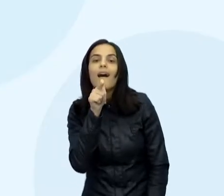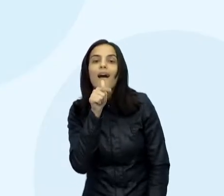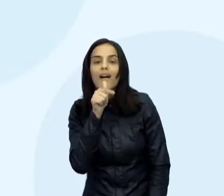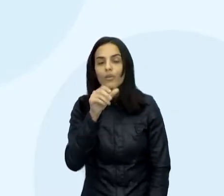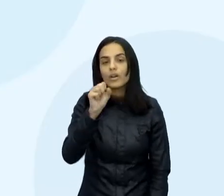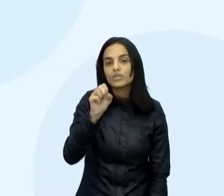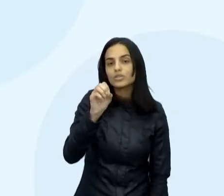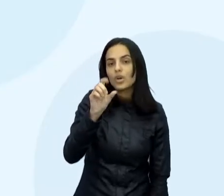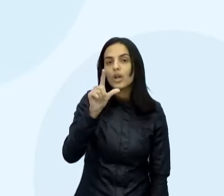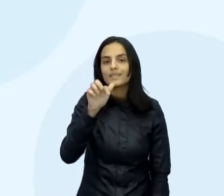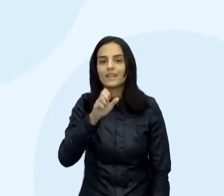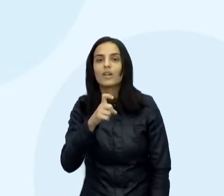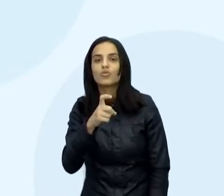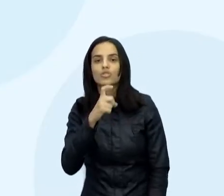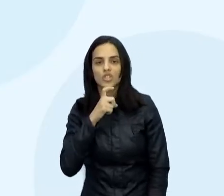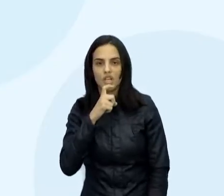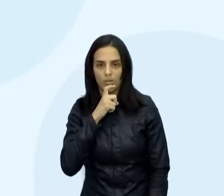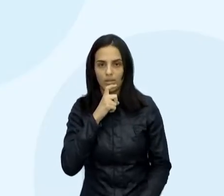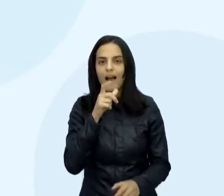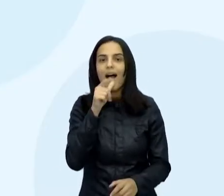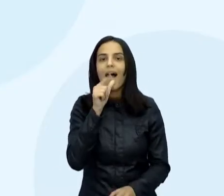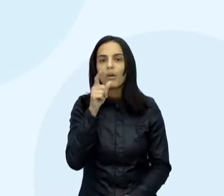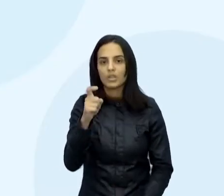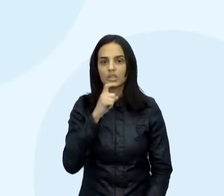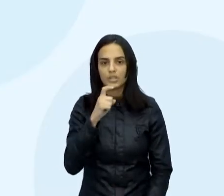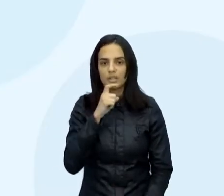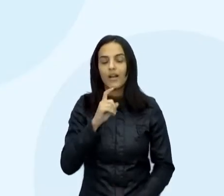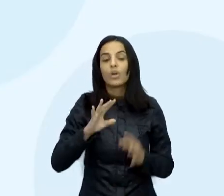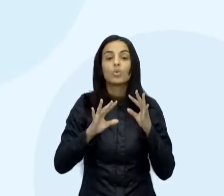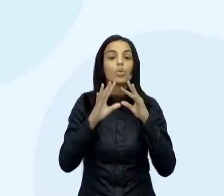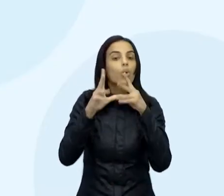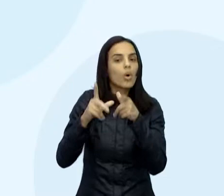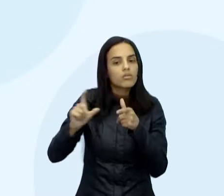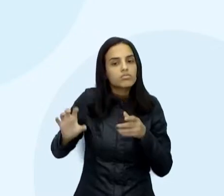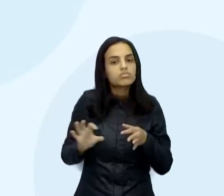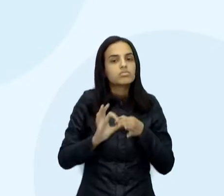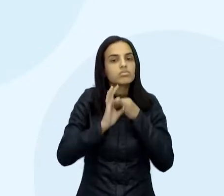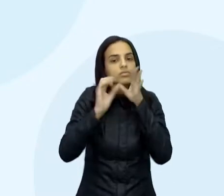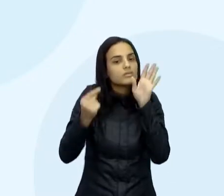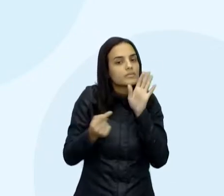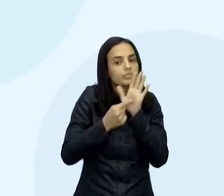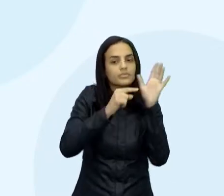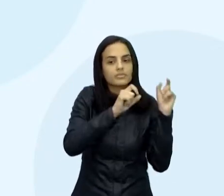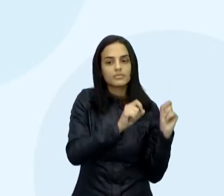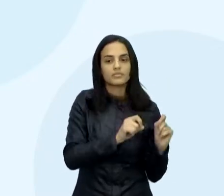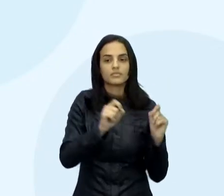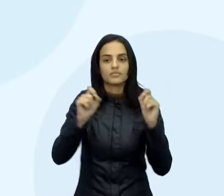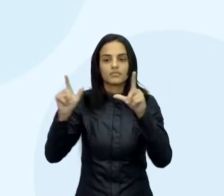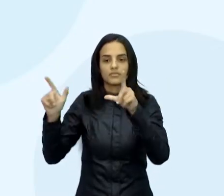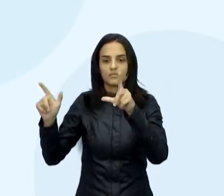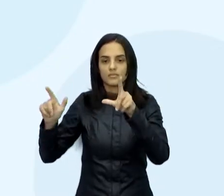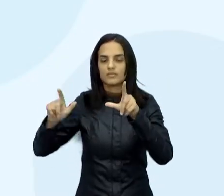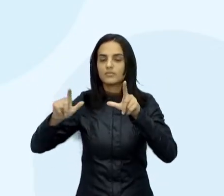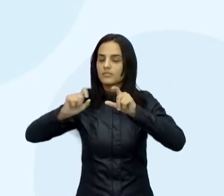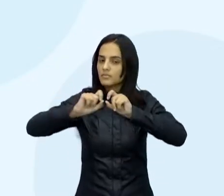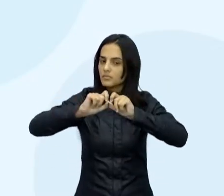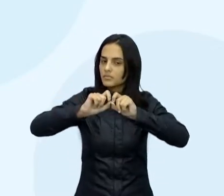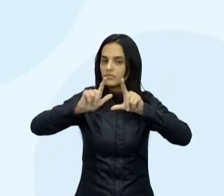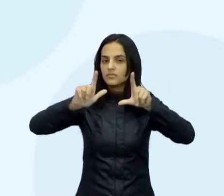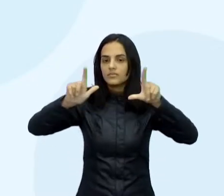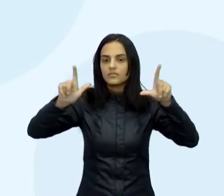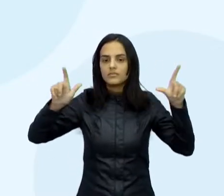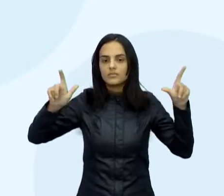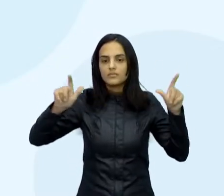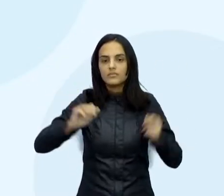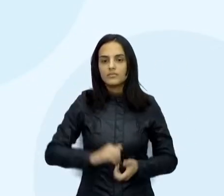O gelo, né? Todo esse conjunto, eu vou clicar aí uma teclinha e vai aparecer aí um círculo, né? Que aí,